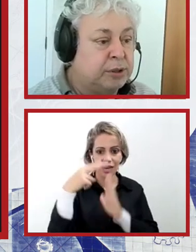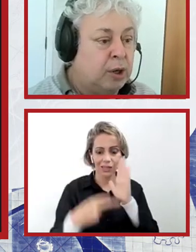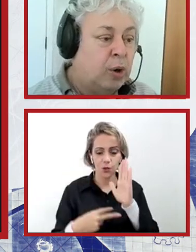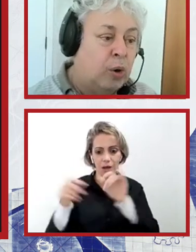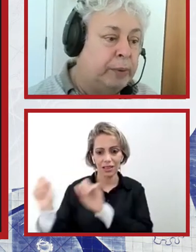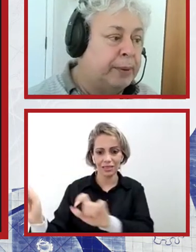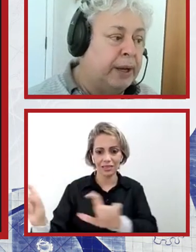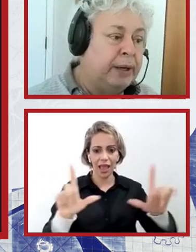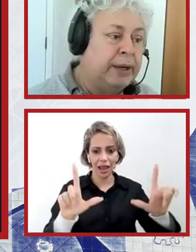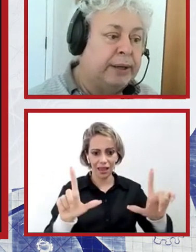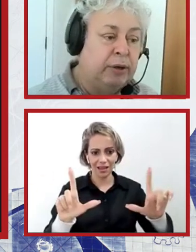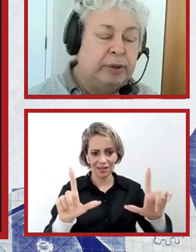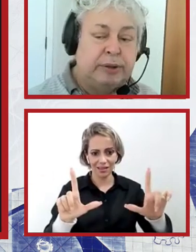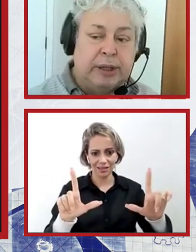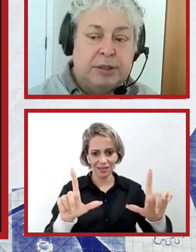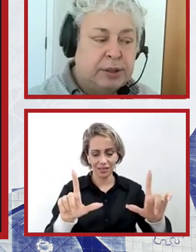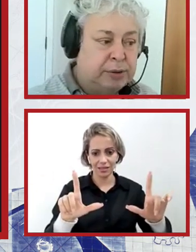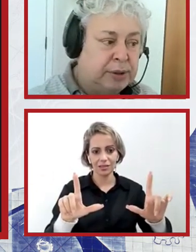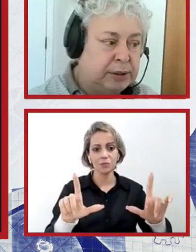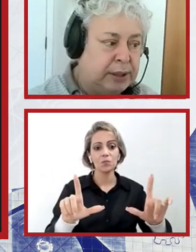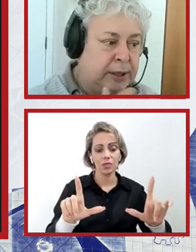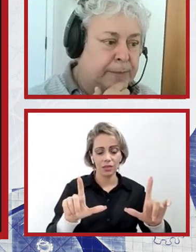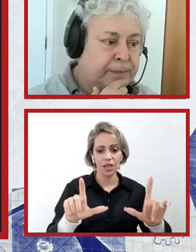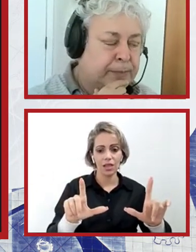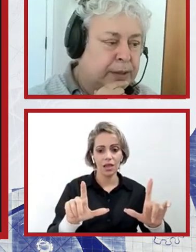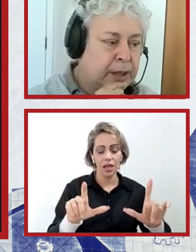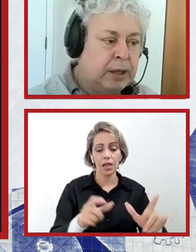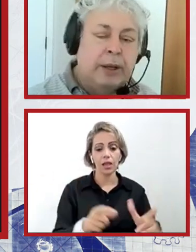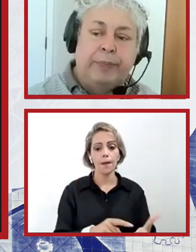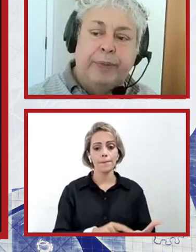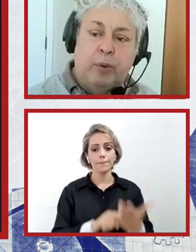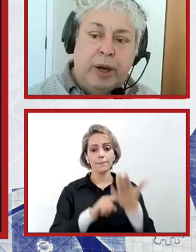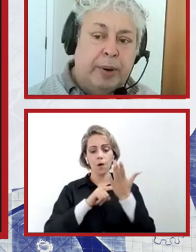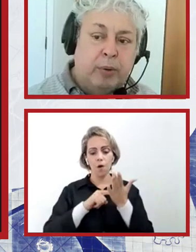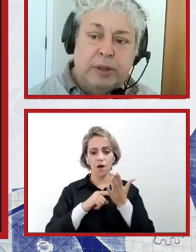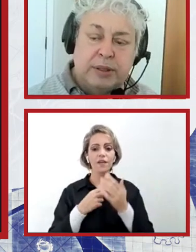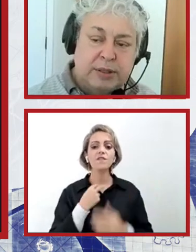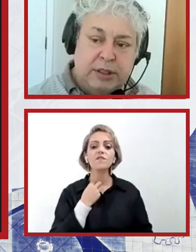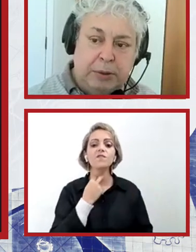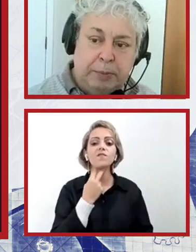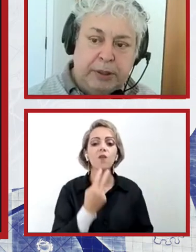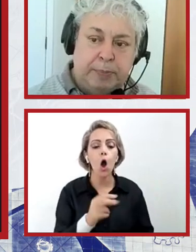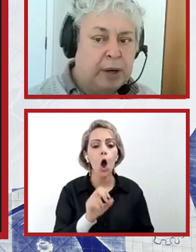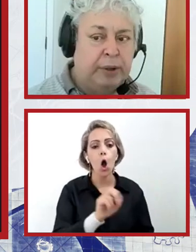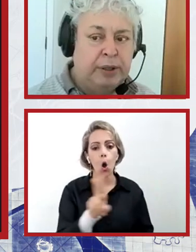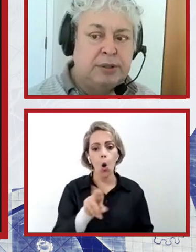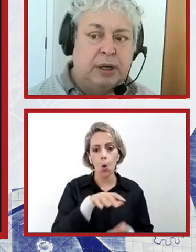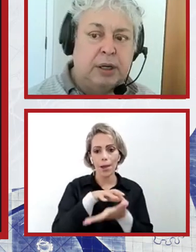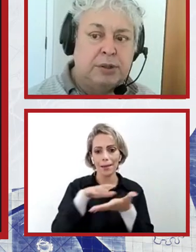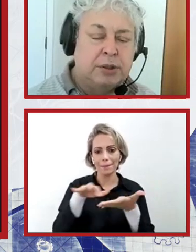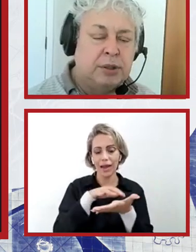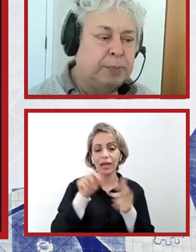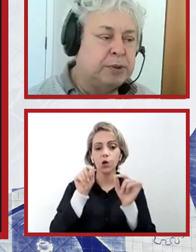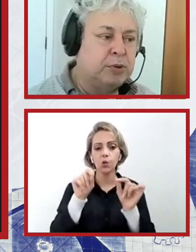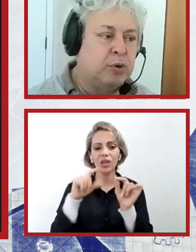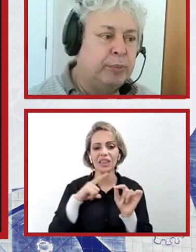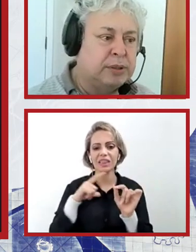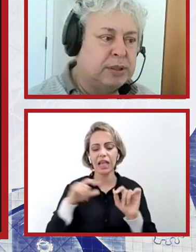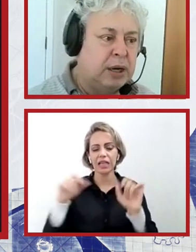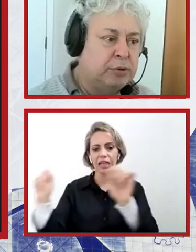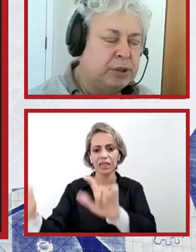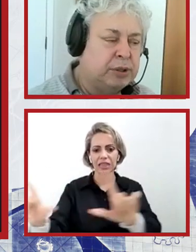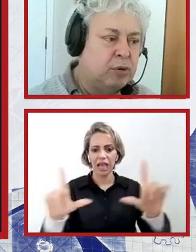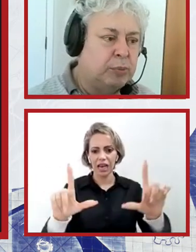em voz ou em braille aquilo que está escrito na tela. Tá? Não é uma coisa simples para um iniciante. Se a